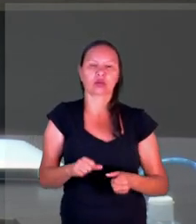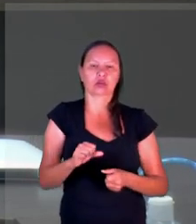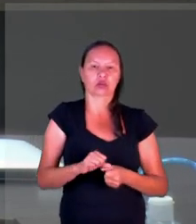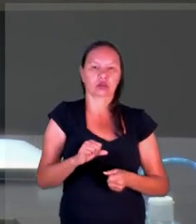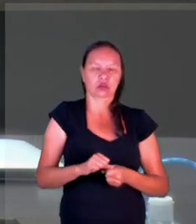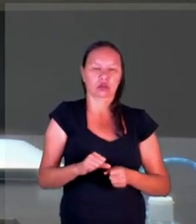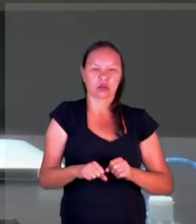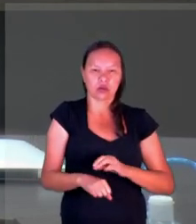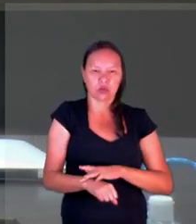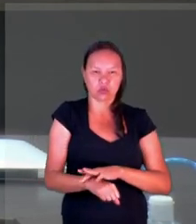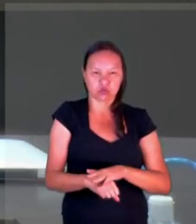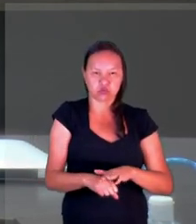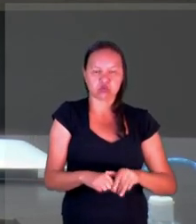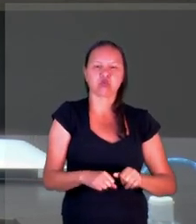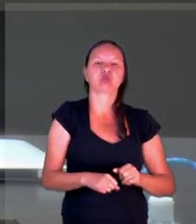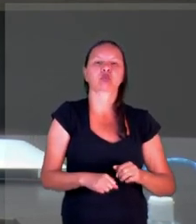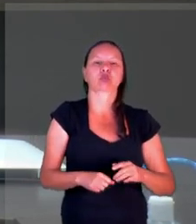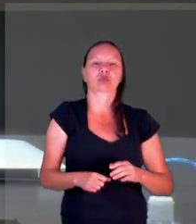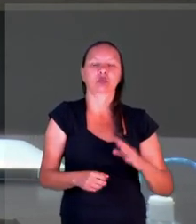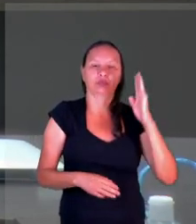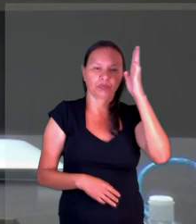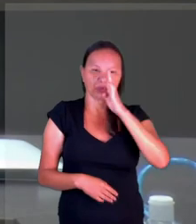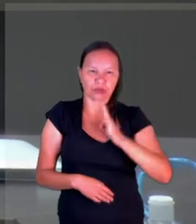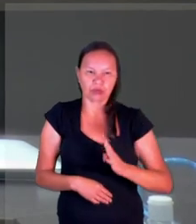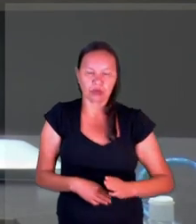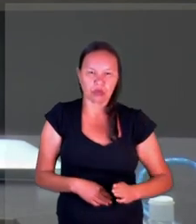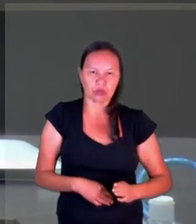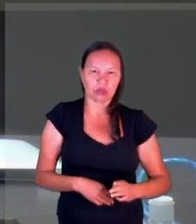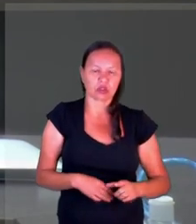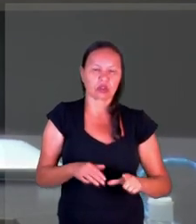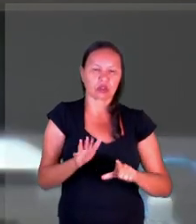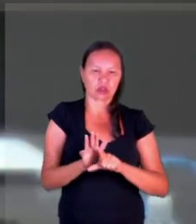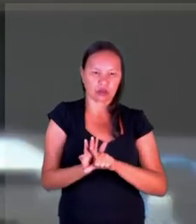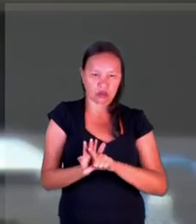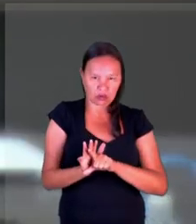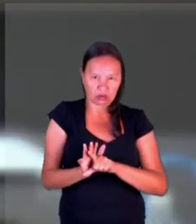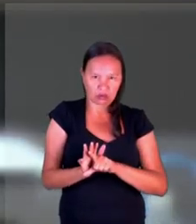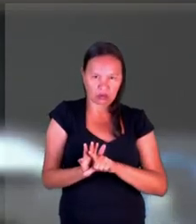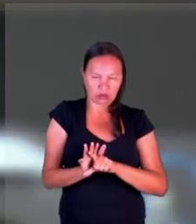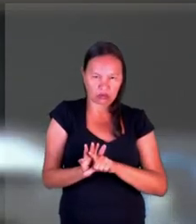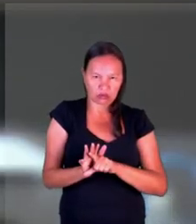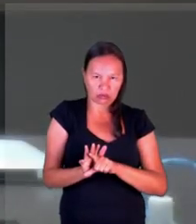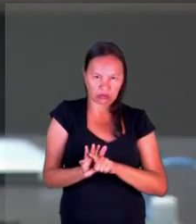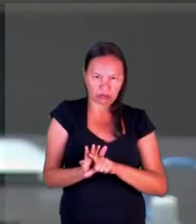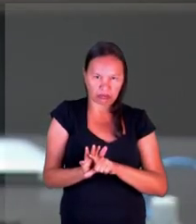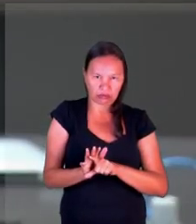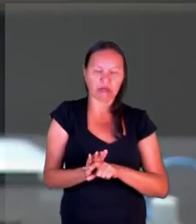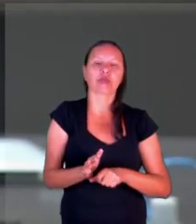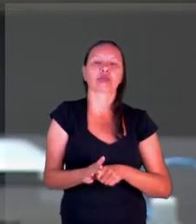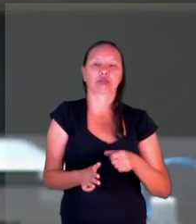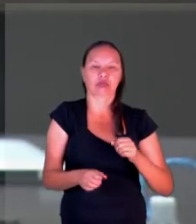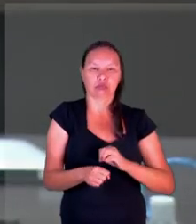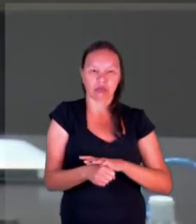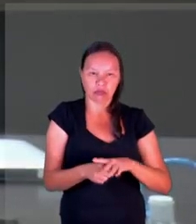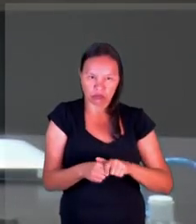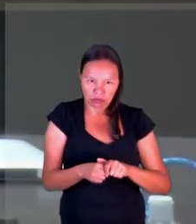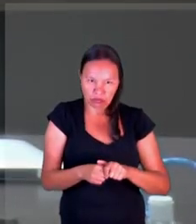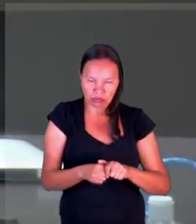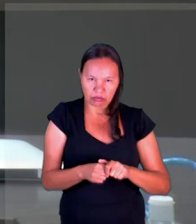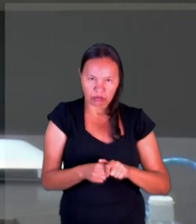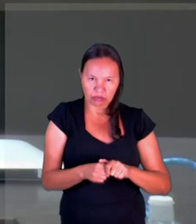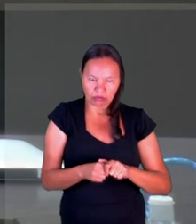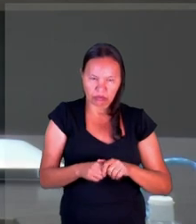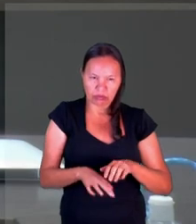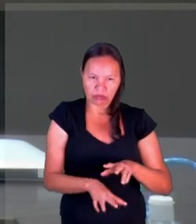agrotóxicos como acontece no Brasil ela viola o direito humano Alimentação adequada ela viola o direito ao meio ambiente